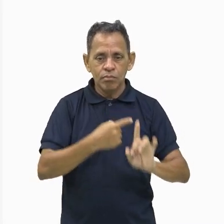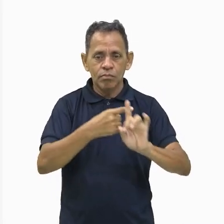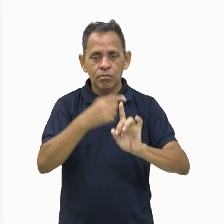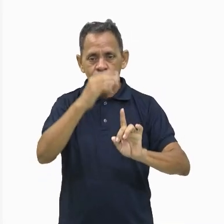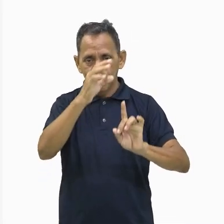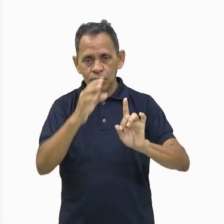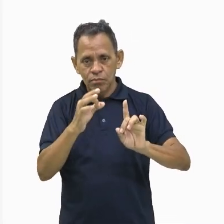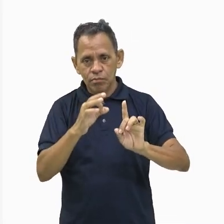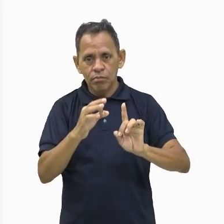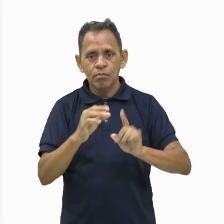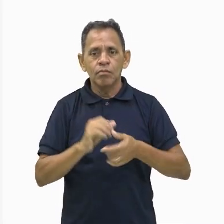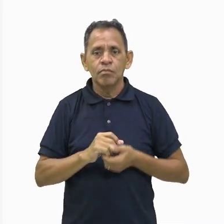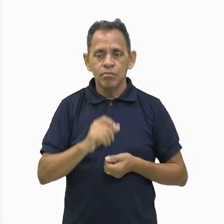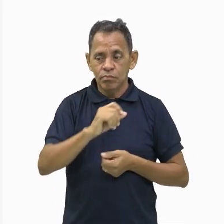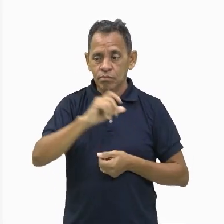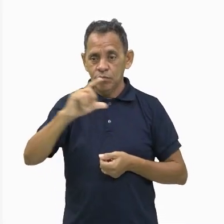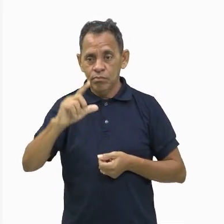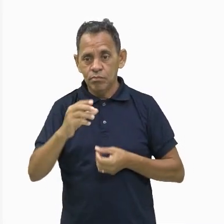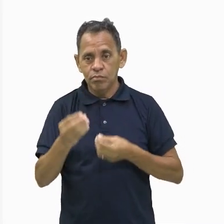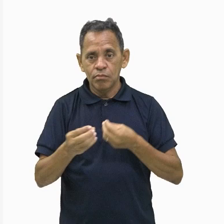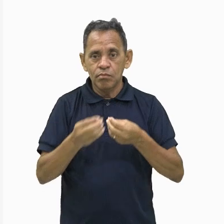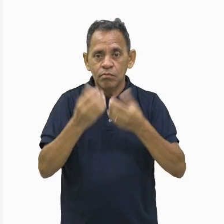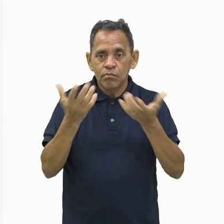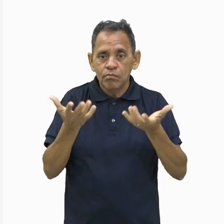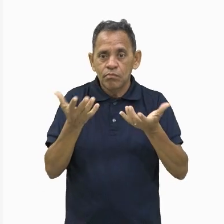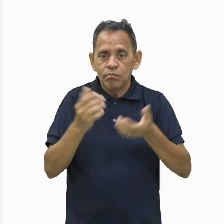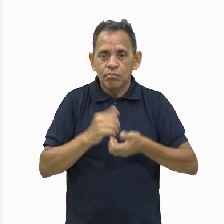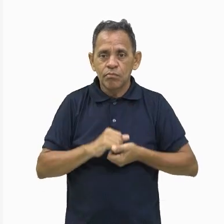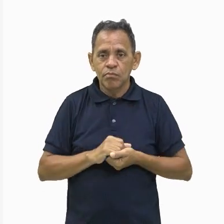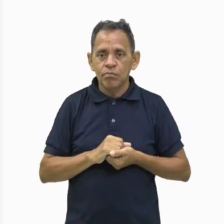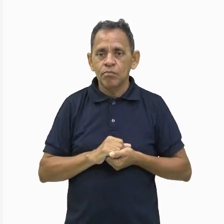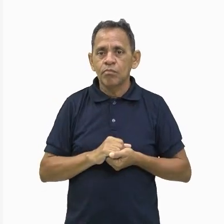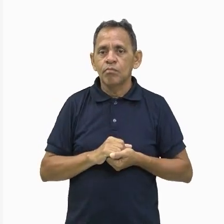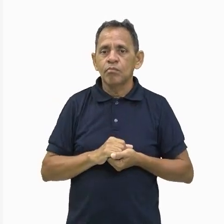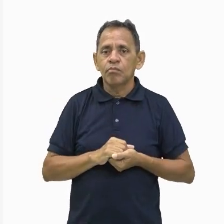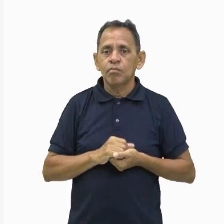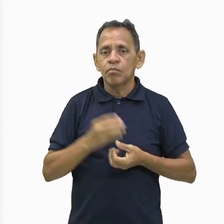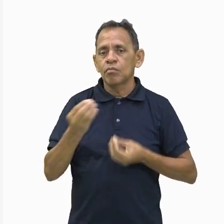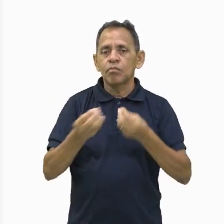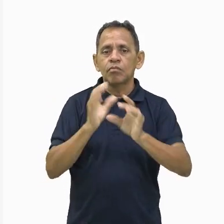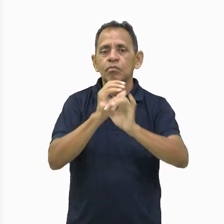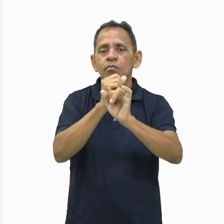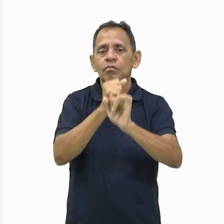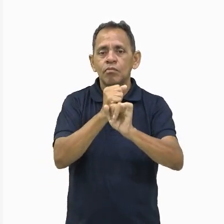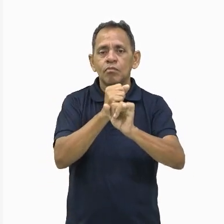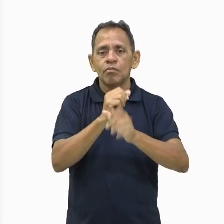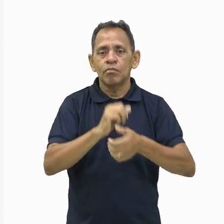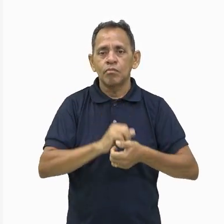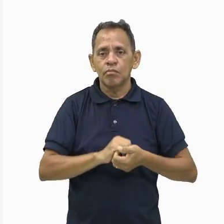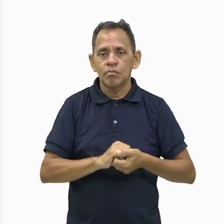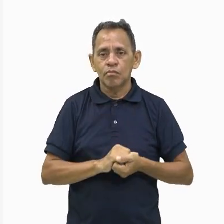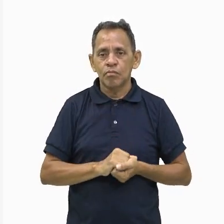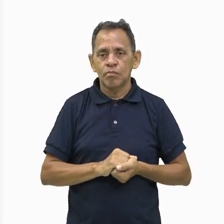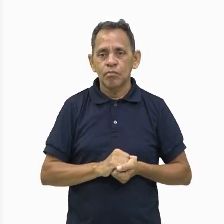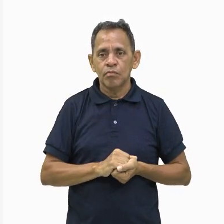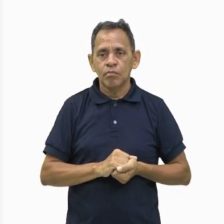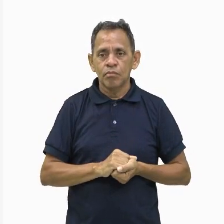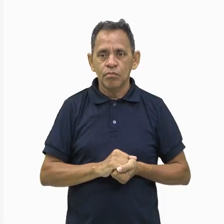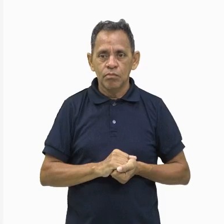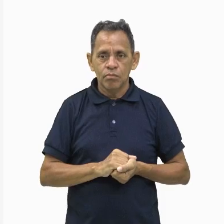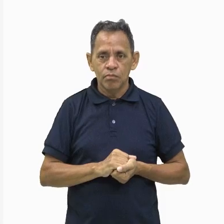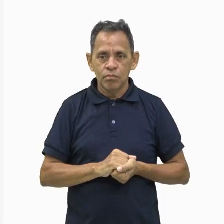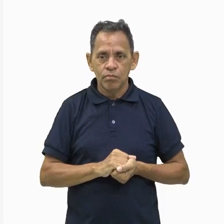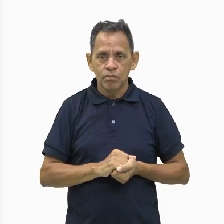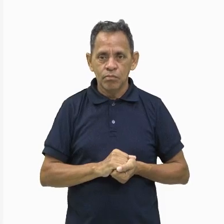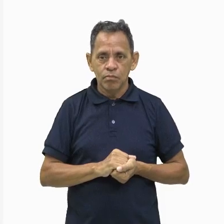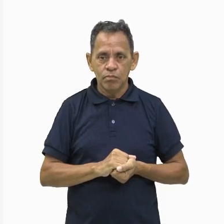do aumento. Então, pessoal, olha só, vamos calcular o fator de aumento, e a gente lembrando que para calcular o fator de aumento,